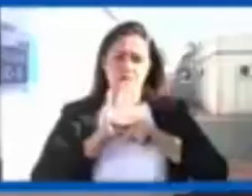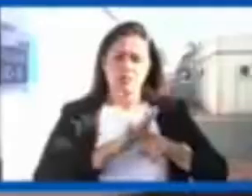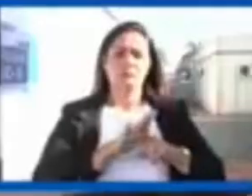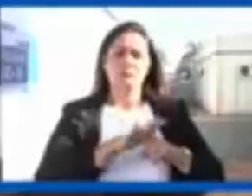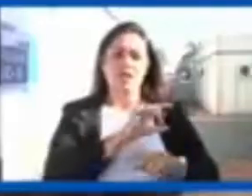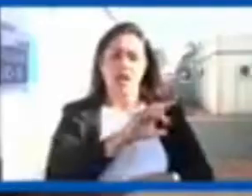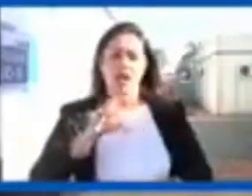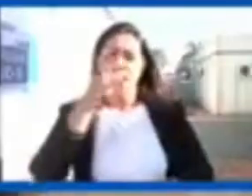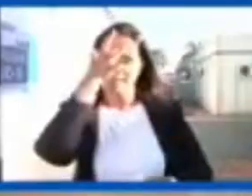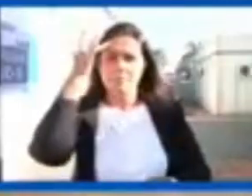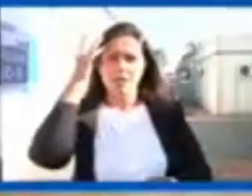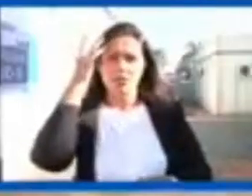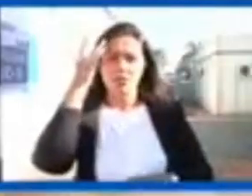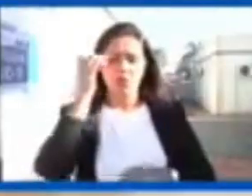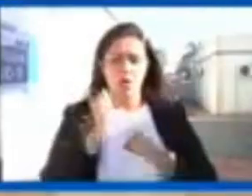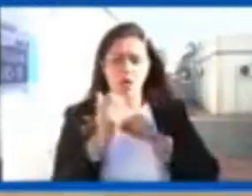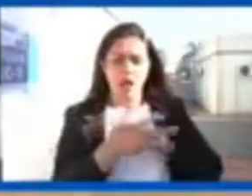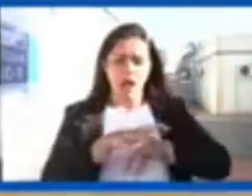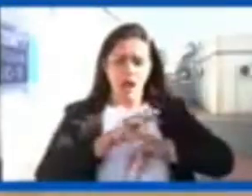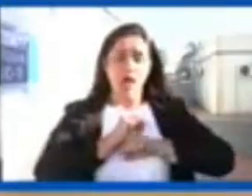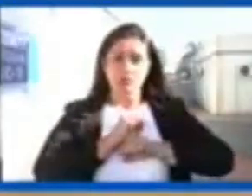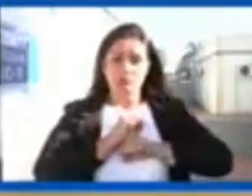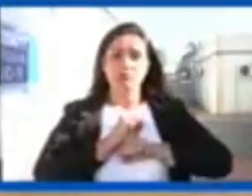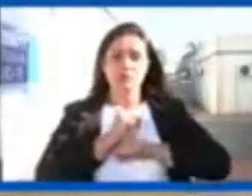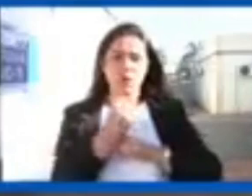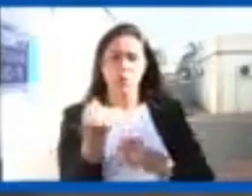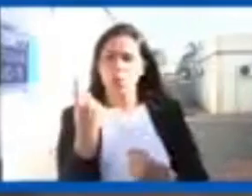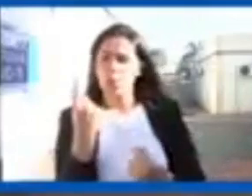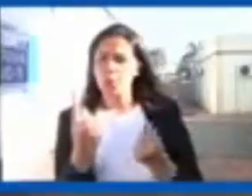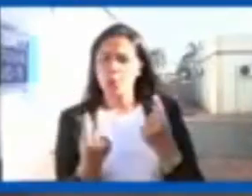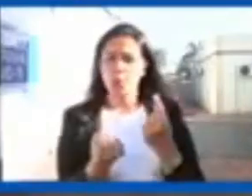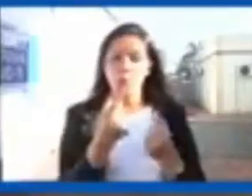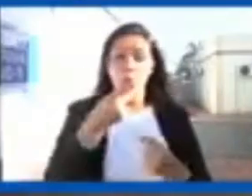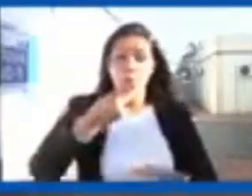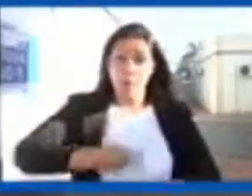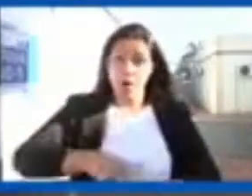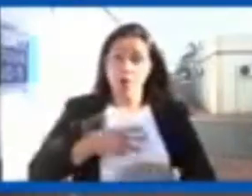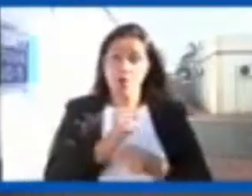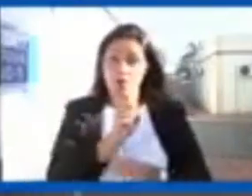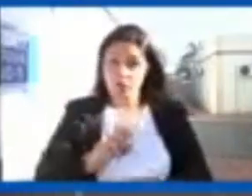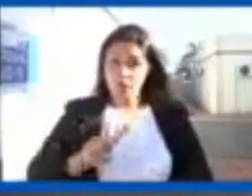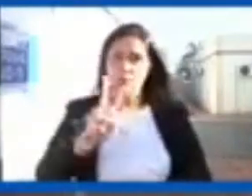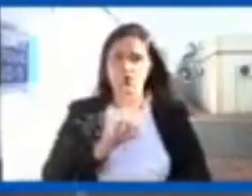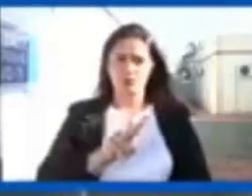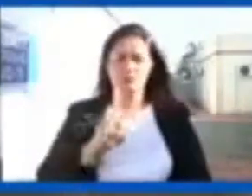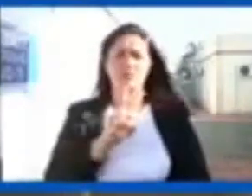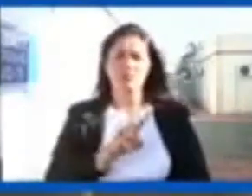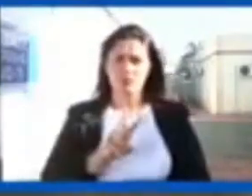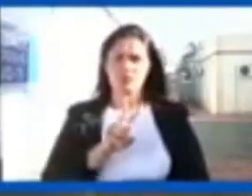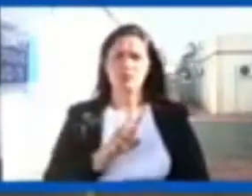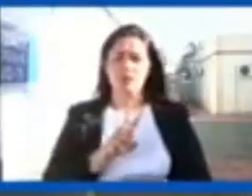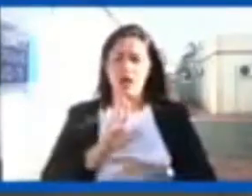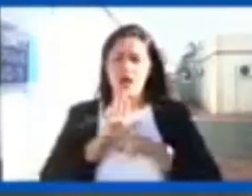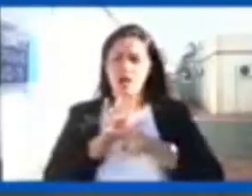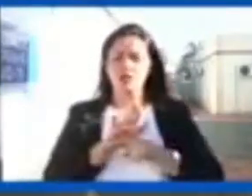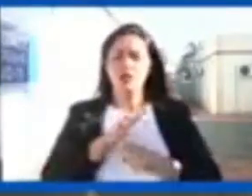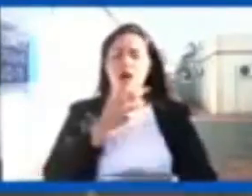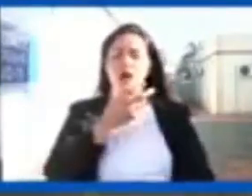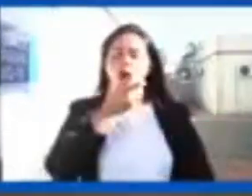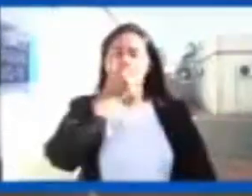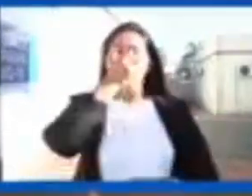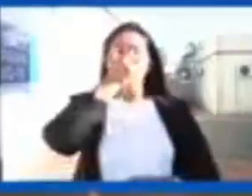são os pacientes referenciados do município de Votuporanga Elson leitos de suporte